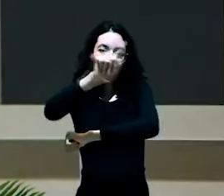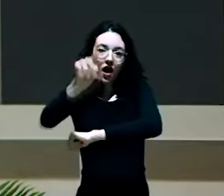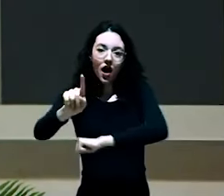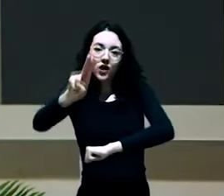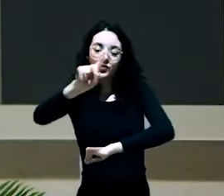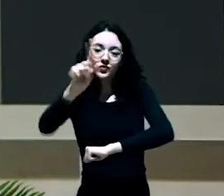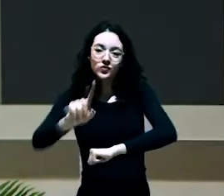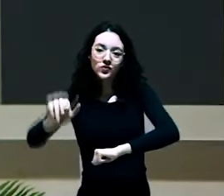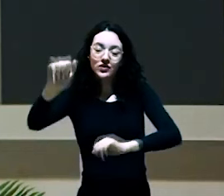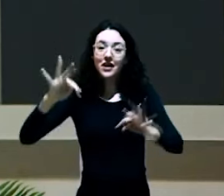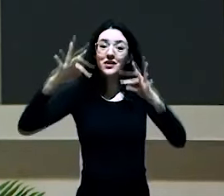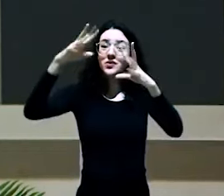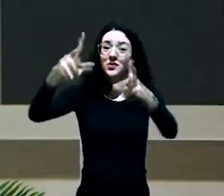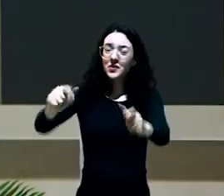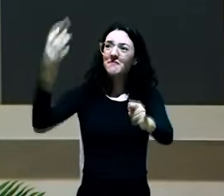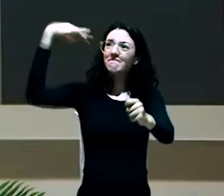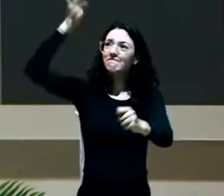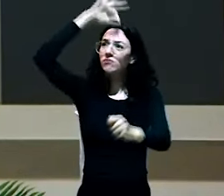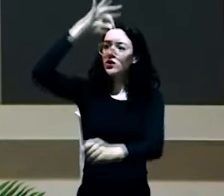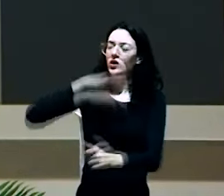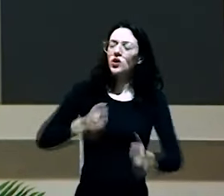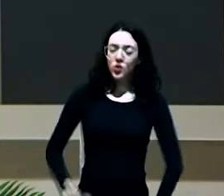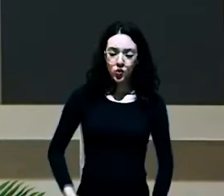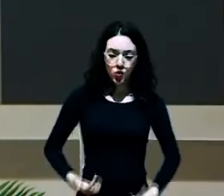Deus está demandando identidade espiritual.